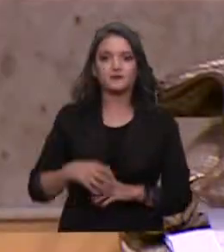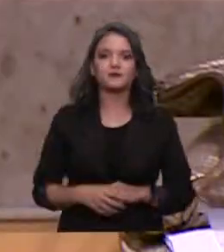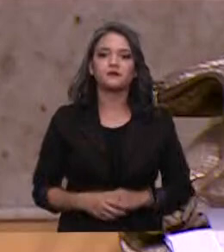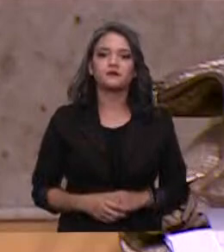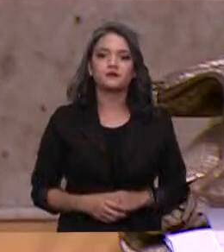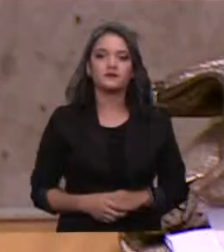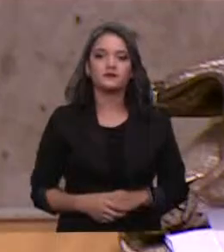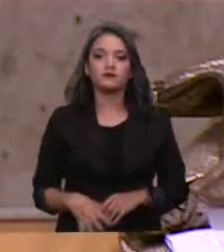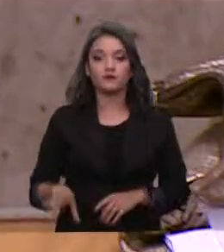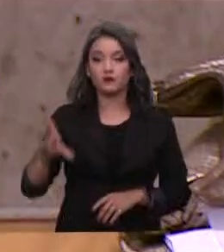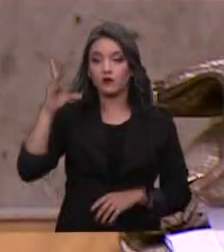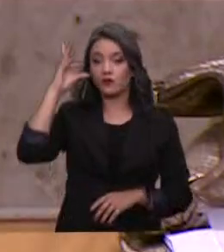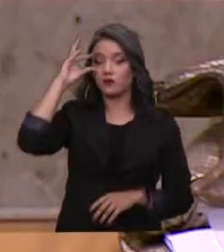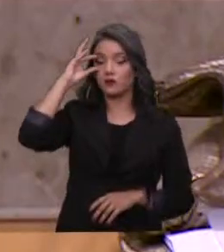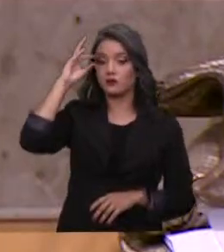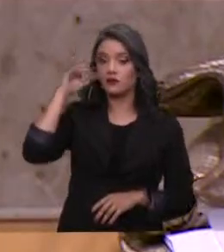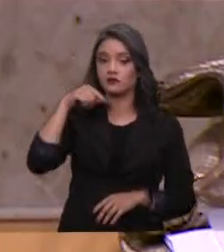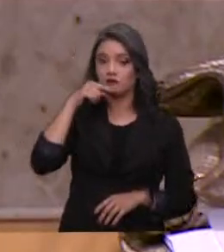ministro Fachin.